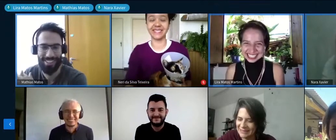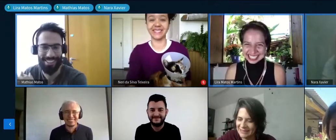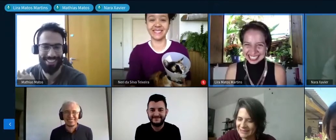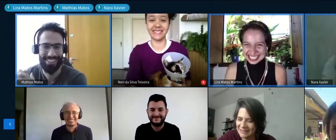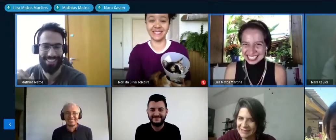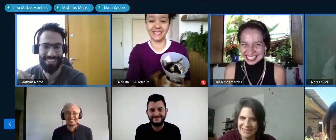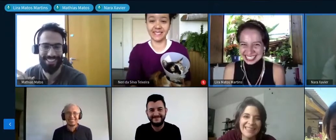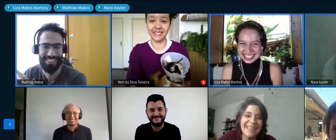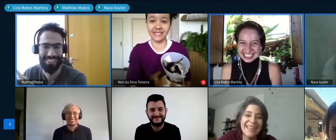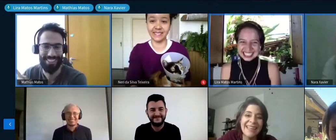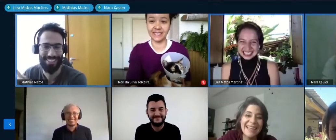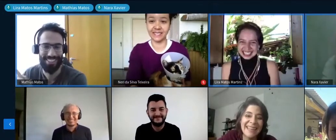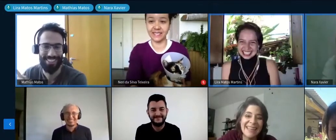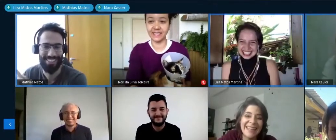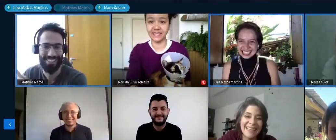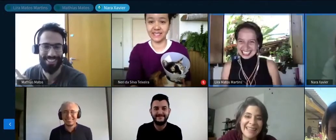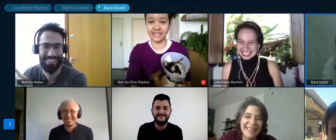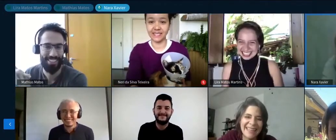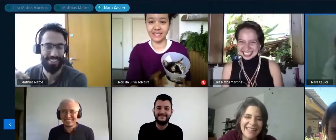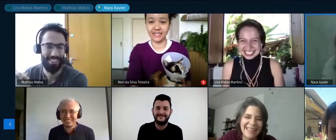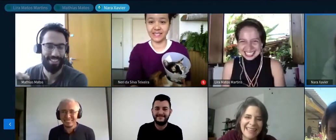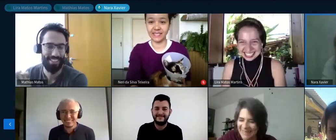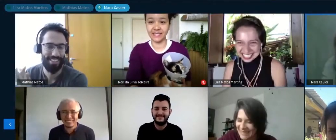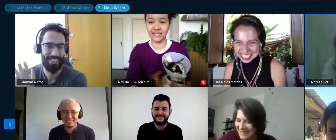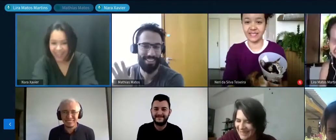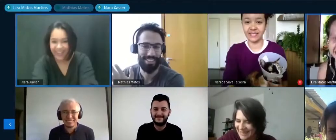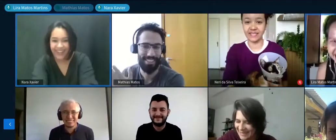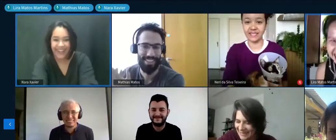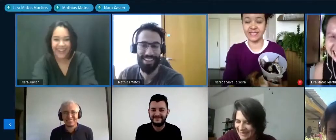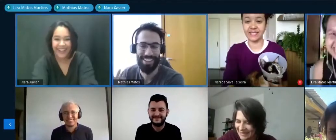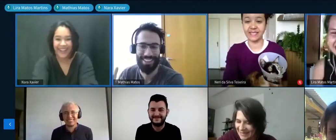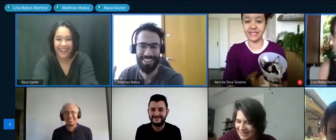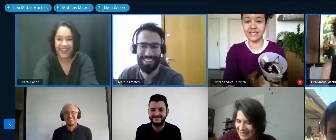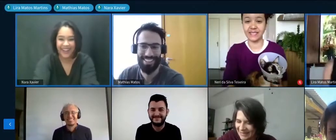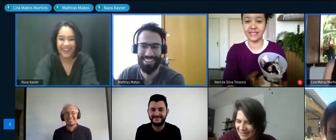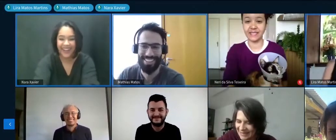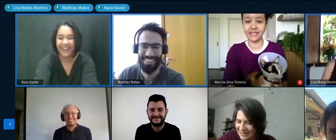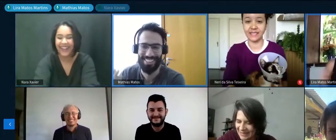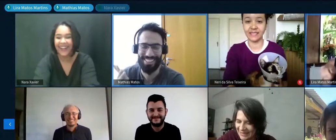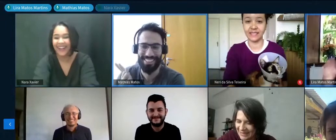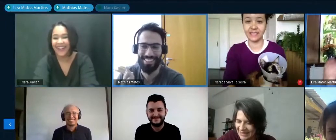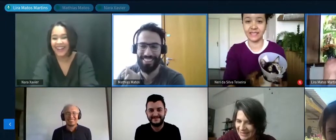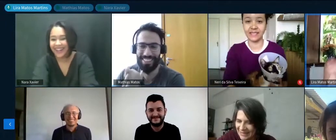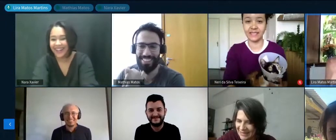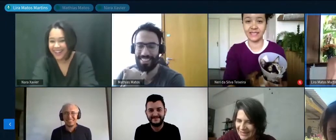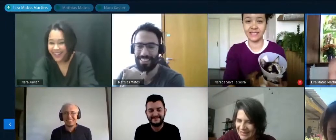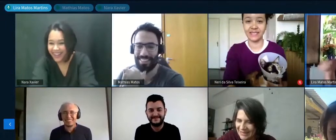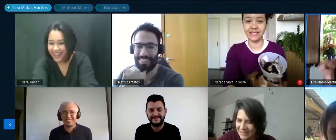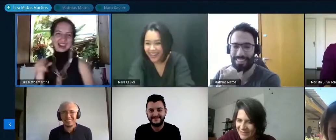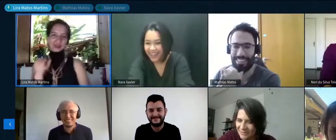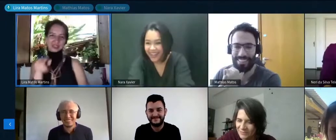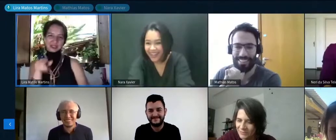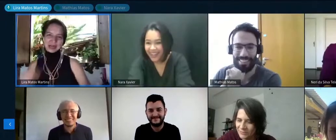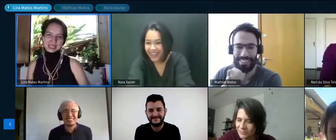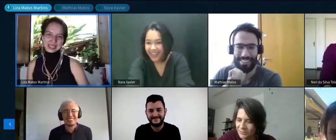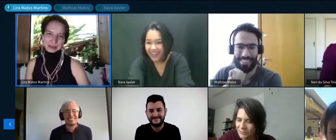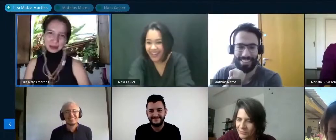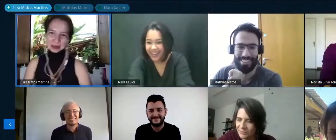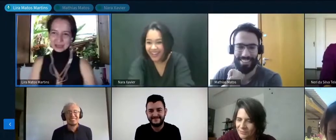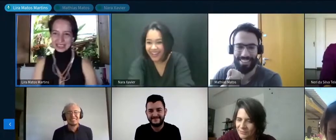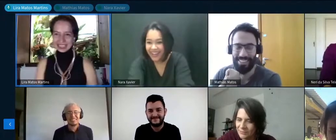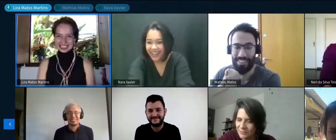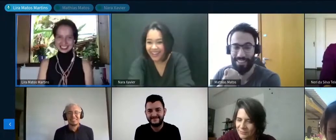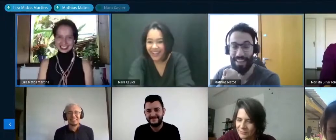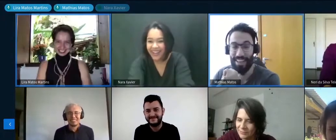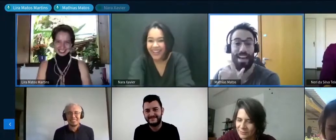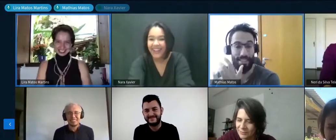gente. Ah, isso eu ia perguntar, ué, é Matias Matos, é irmão? É ele que tá no sal lá, porque eu passei a bola